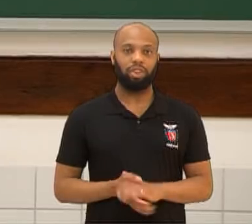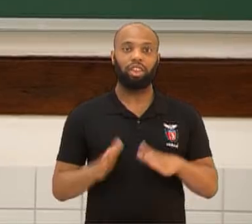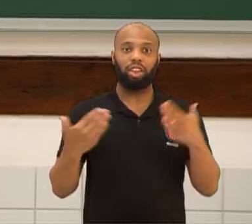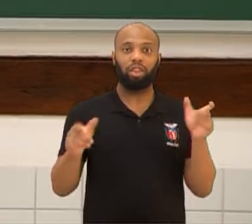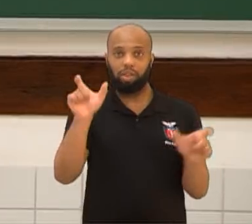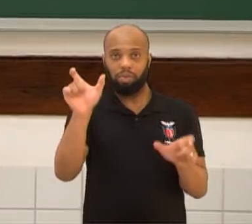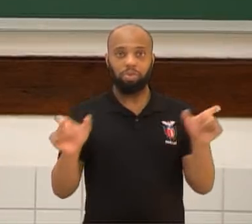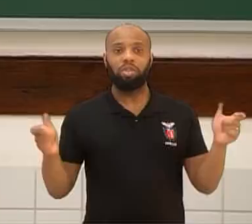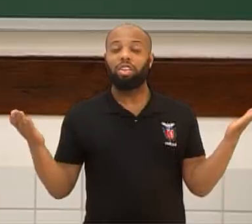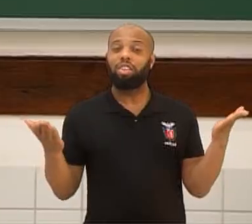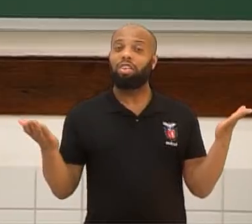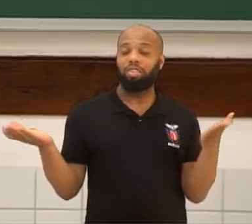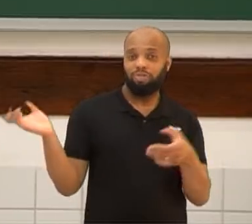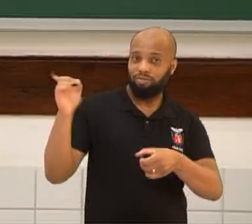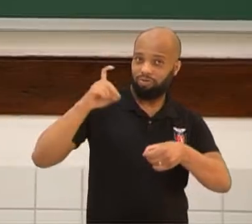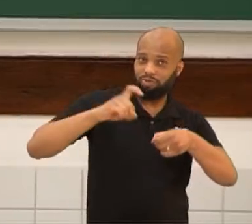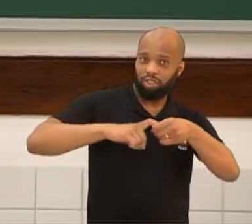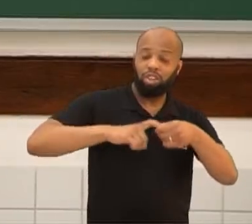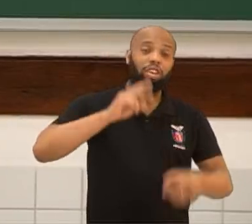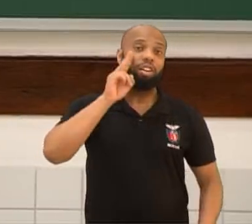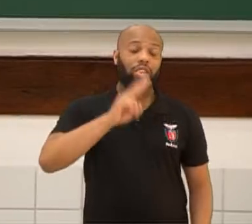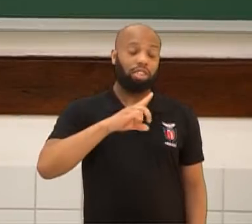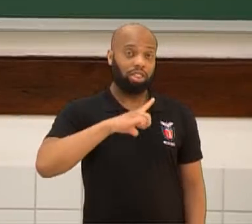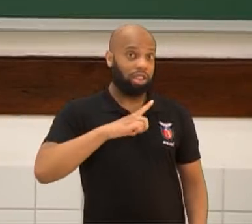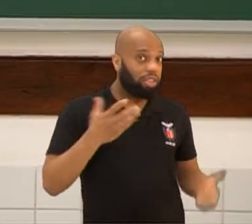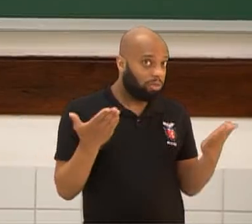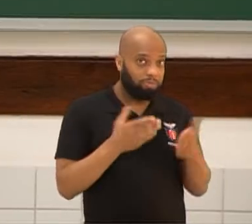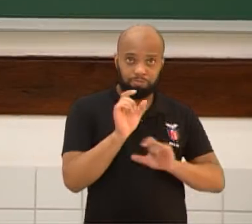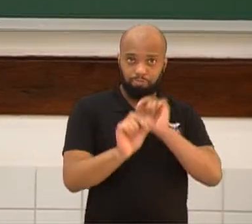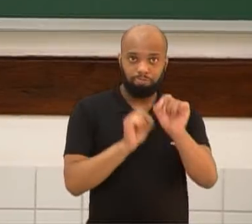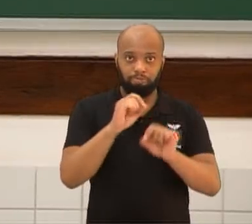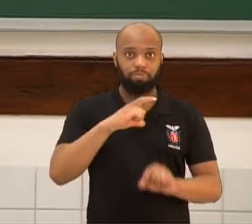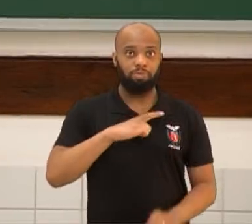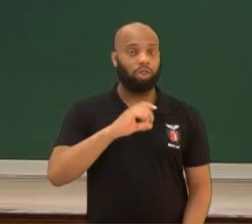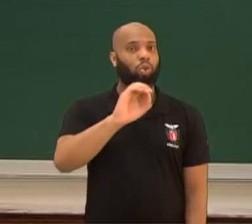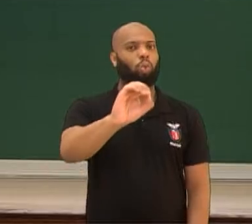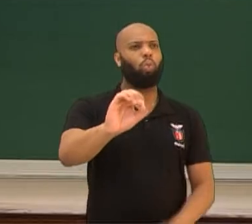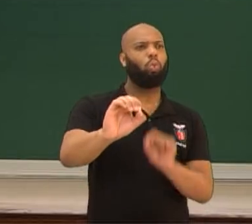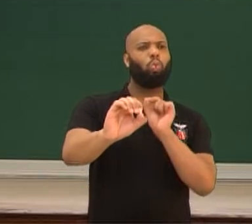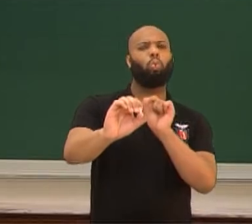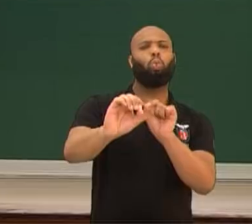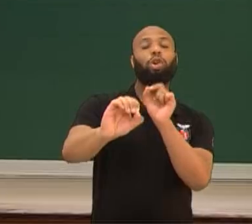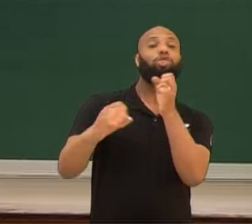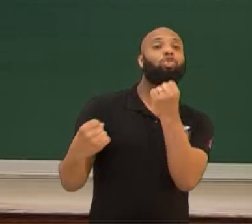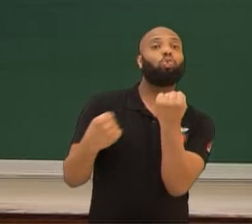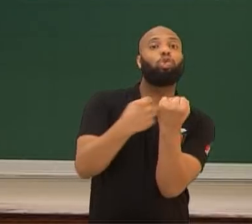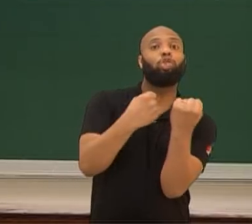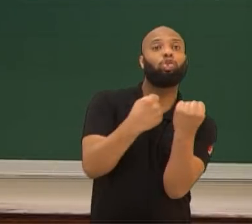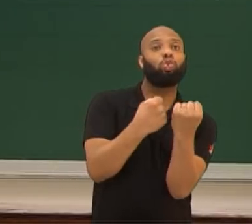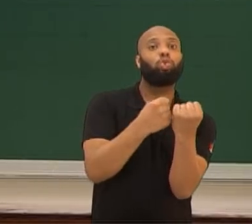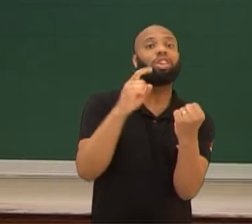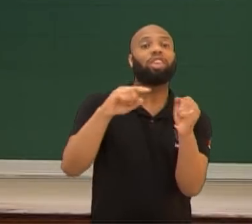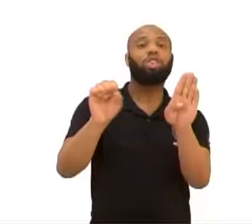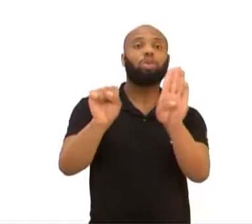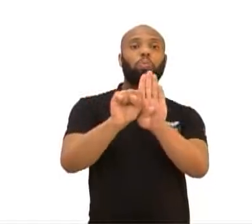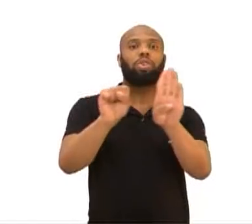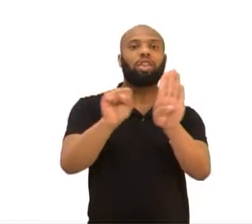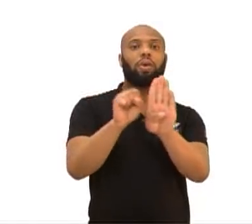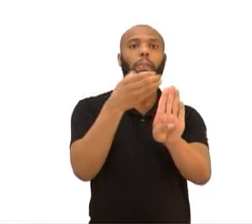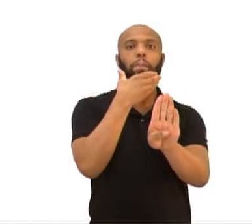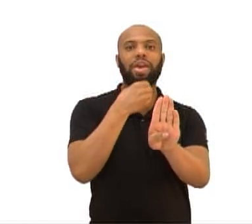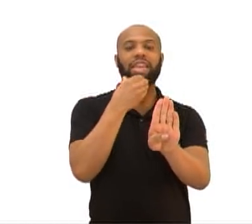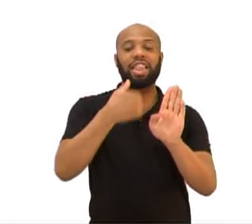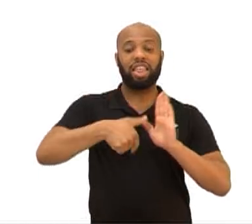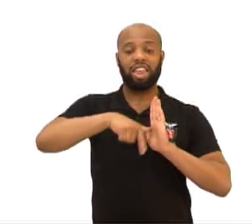Então, pessoal, retornando, né? Então, a gente viu que nesse caso, esse o substitui uma palavra, um substantivo masculino